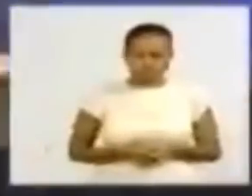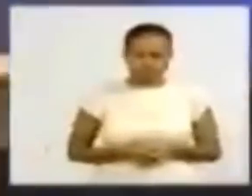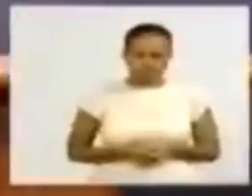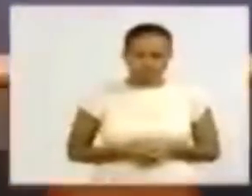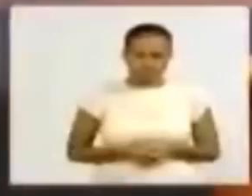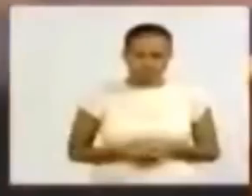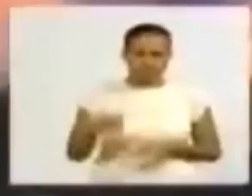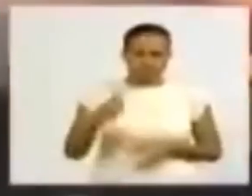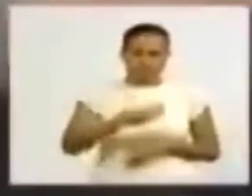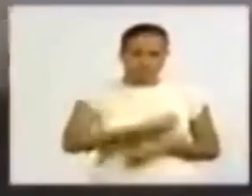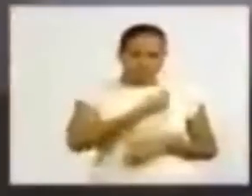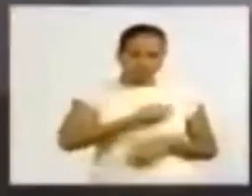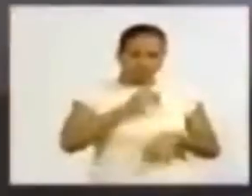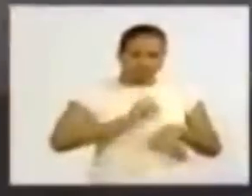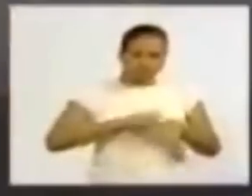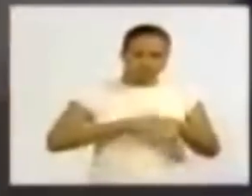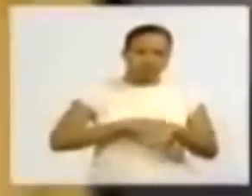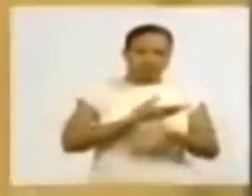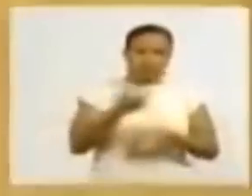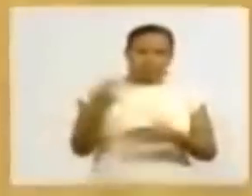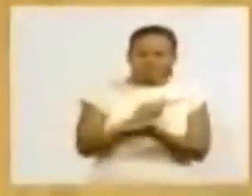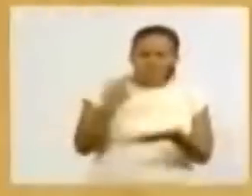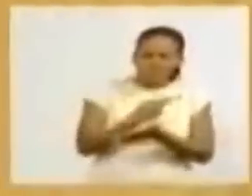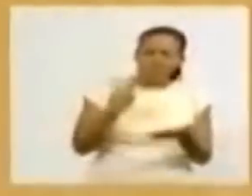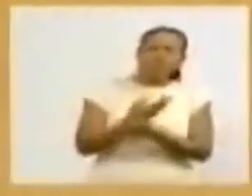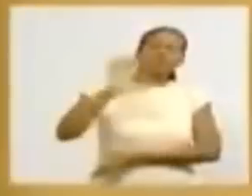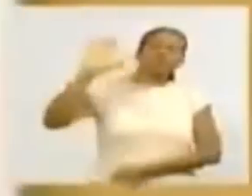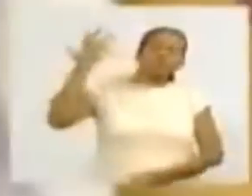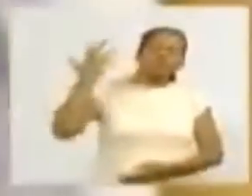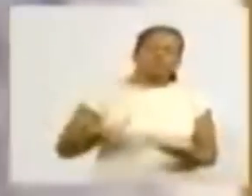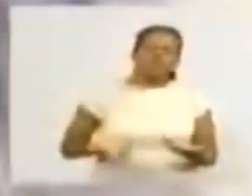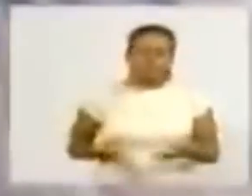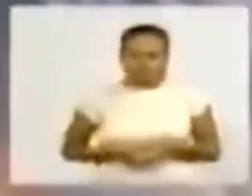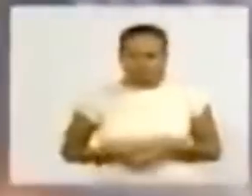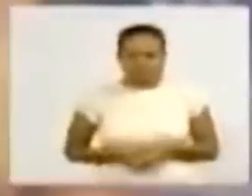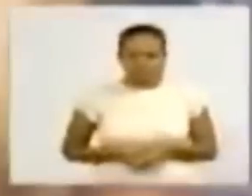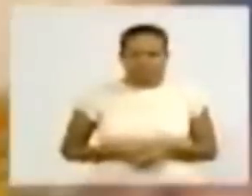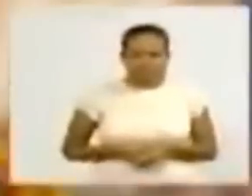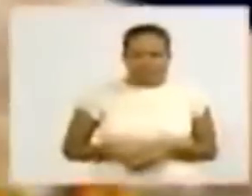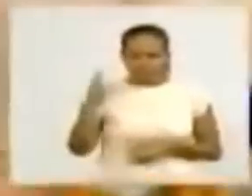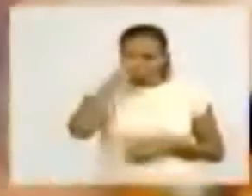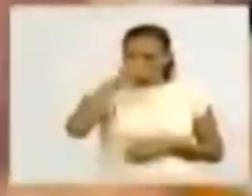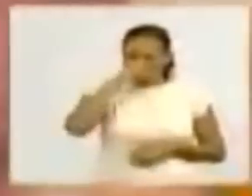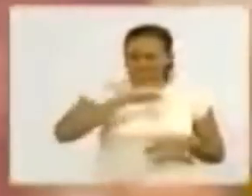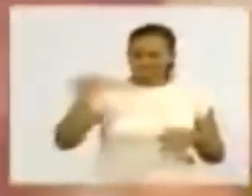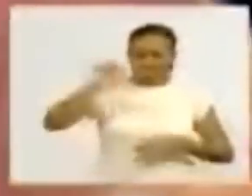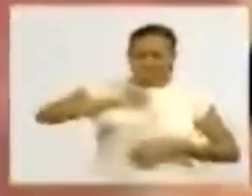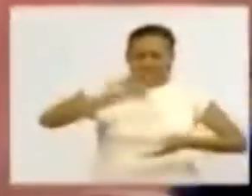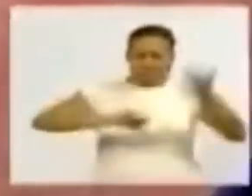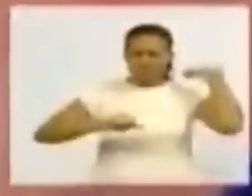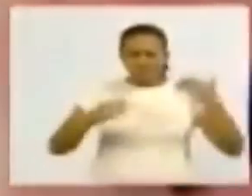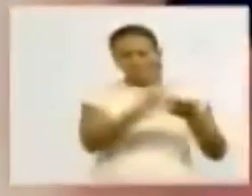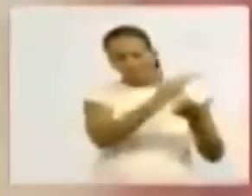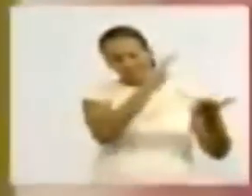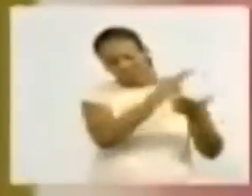Em quantos momentos da sua vida, por causa dos erros cometidos, por causa de uma história que não valeu a pena, por causa